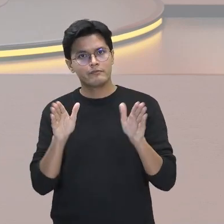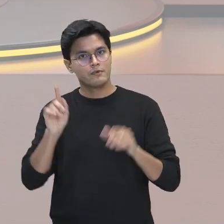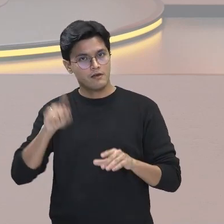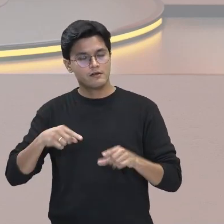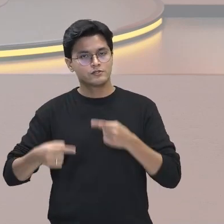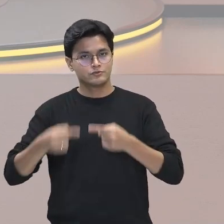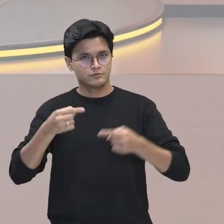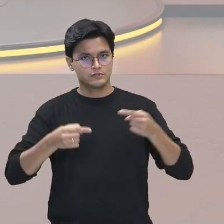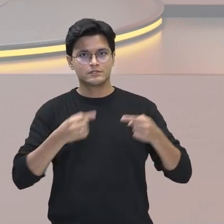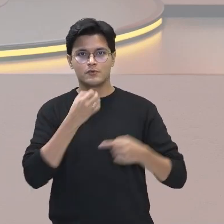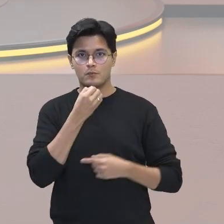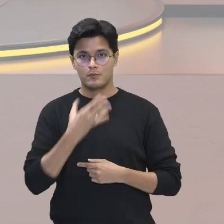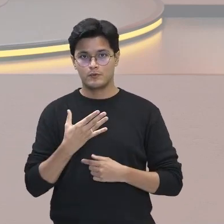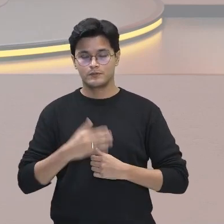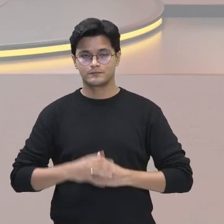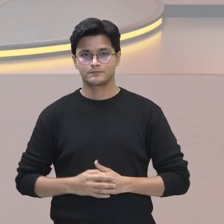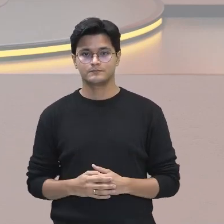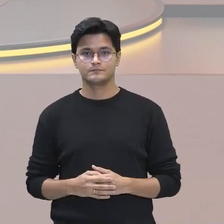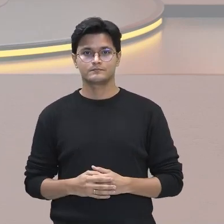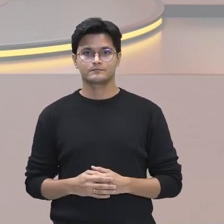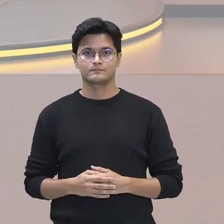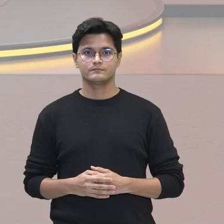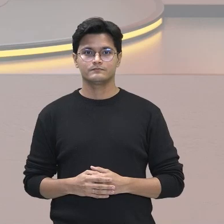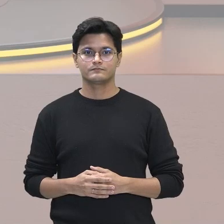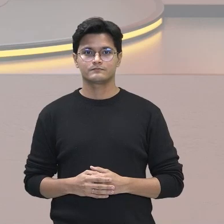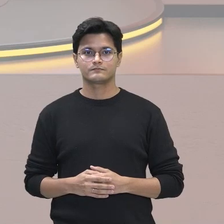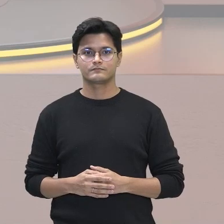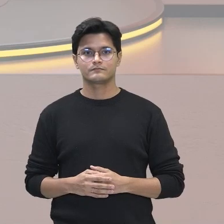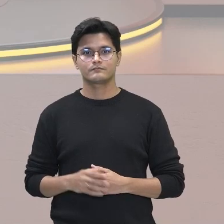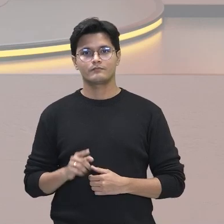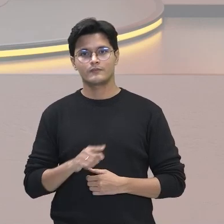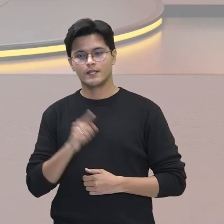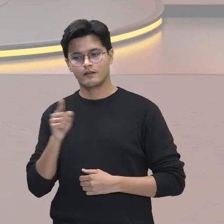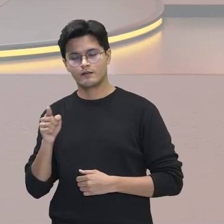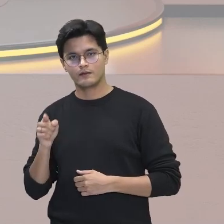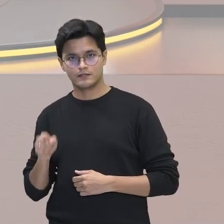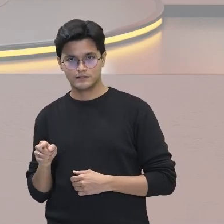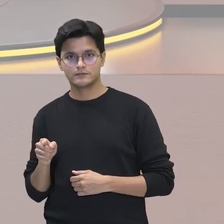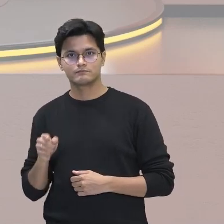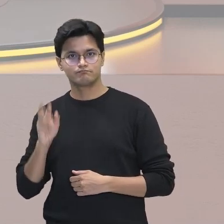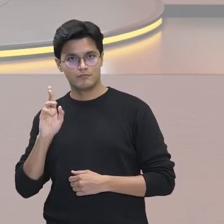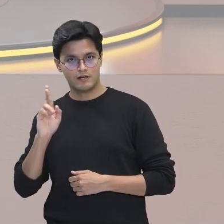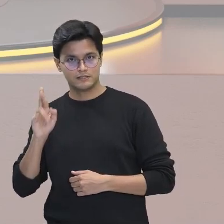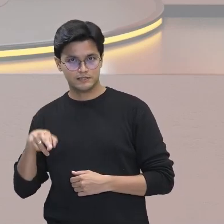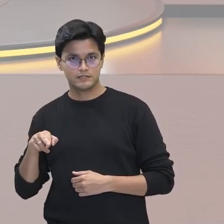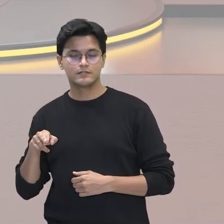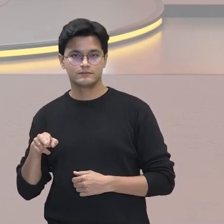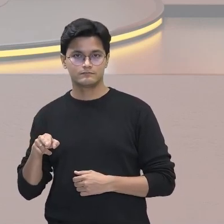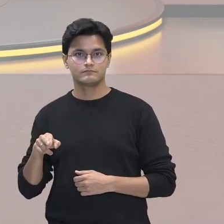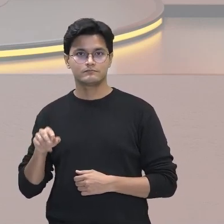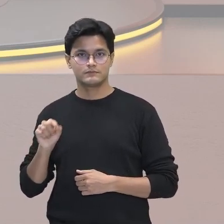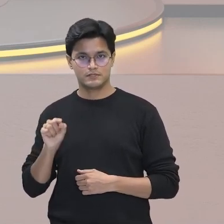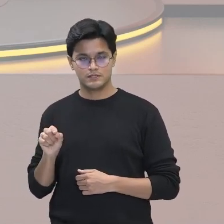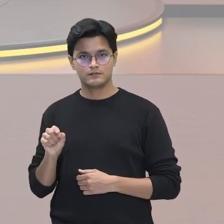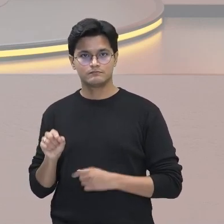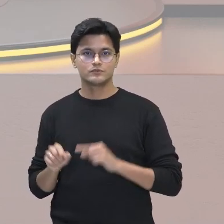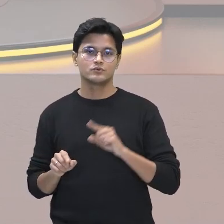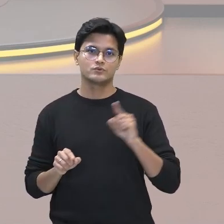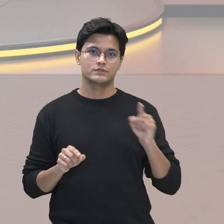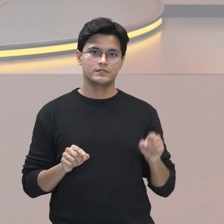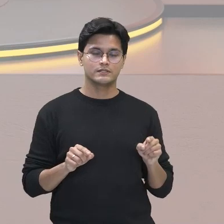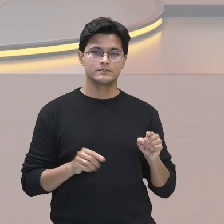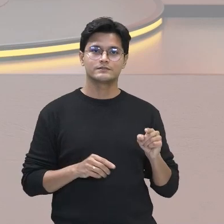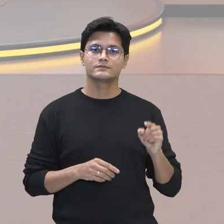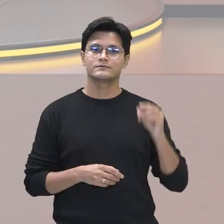perfeito? Racionalismo e empirismo. Então pronto, olha aí. Origem, de um lado, é a razão. Estamos falando de racionalismo. Do outro